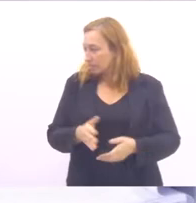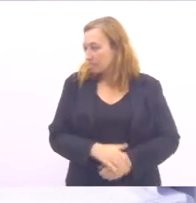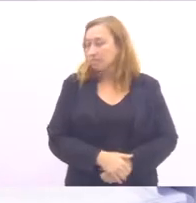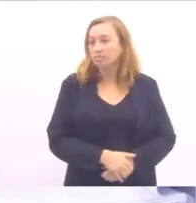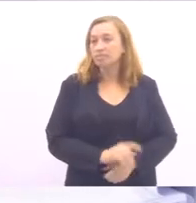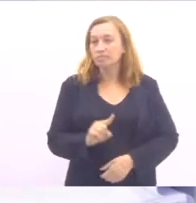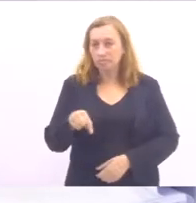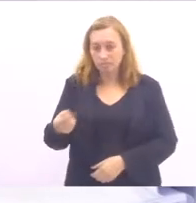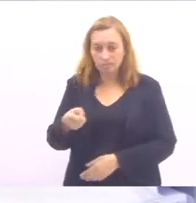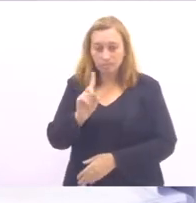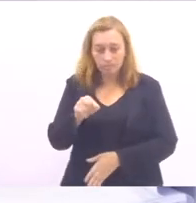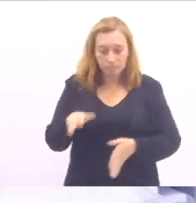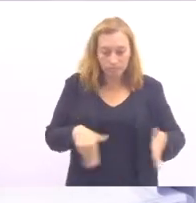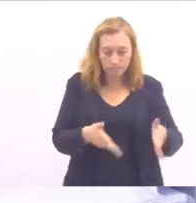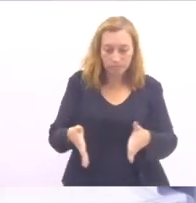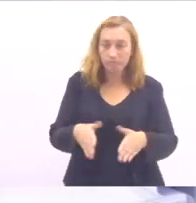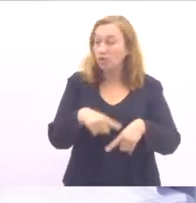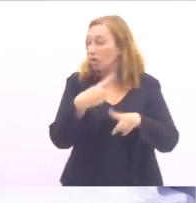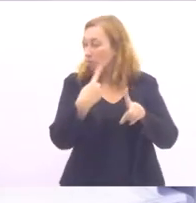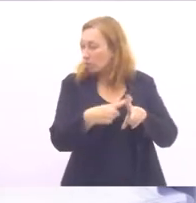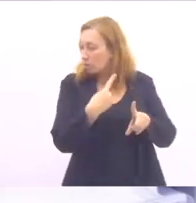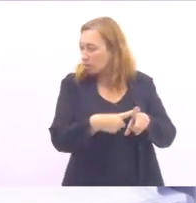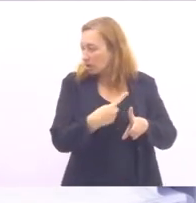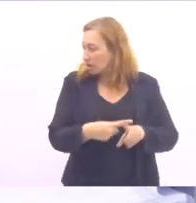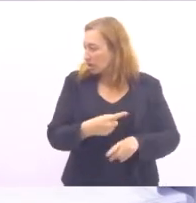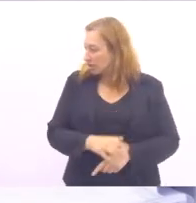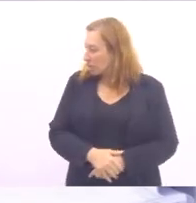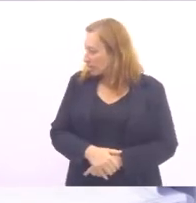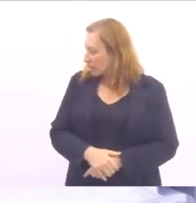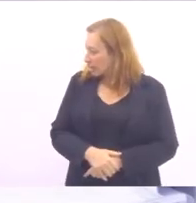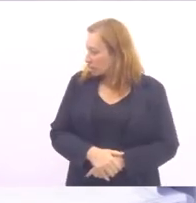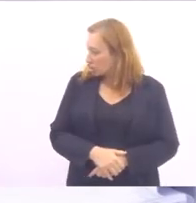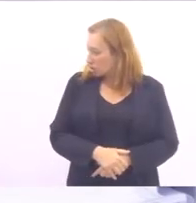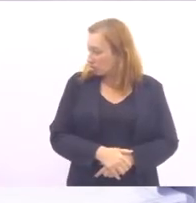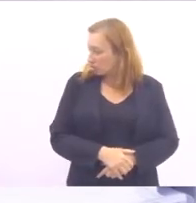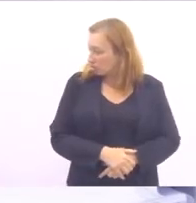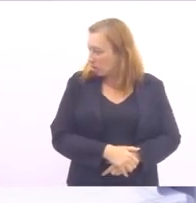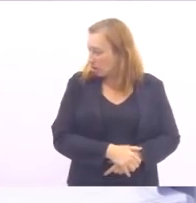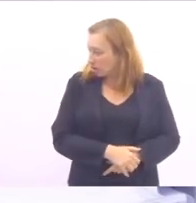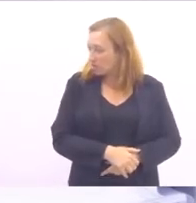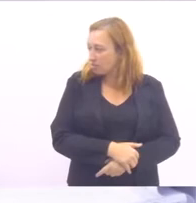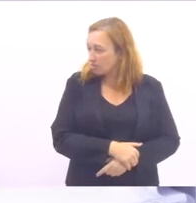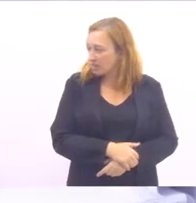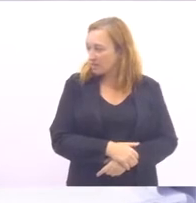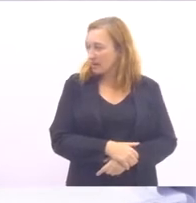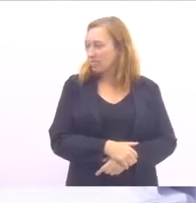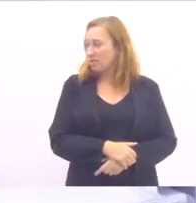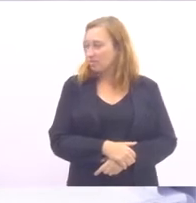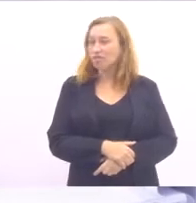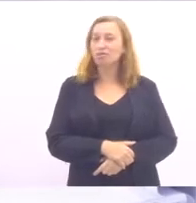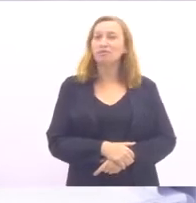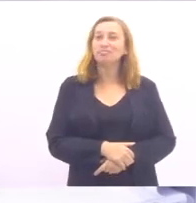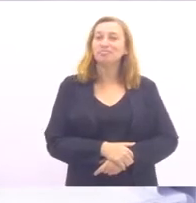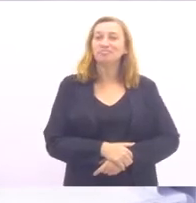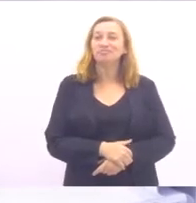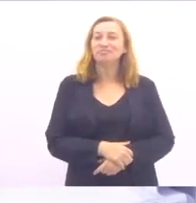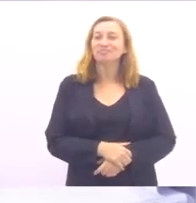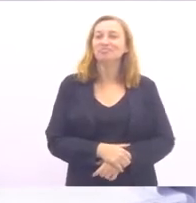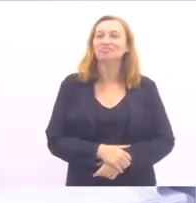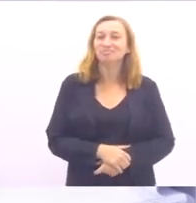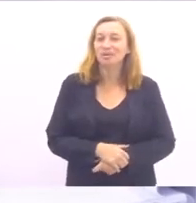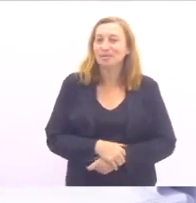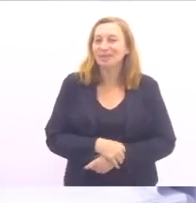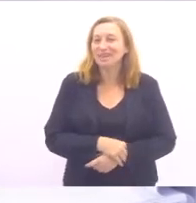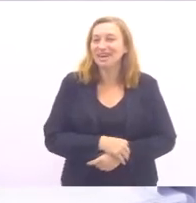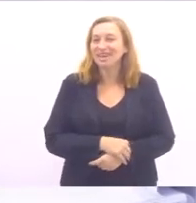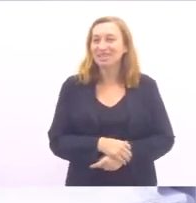etc. Esse é um caminho. Porque esse outro caminho, alguém, e é uma coisa complicada, alguém ia ter que estipular